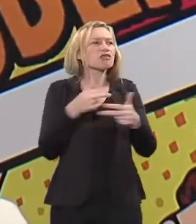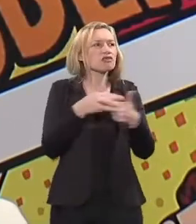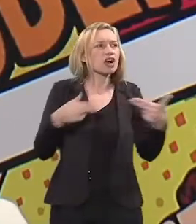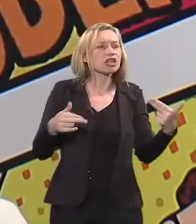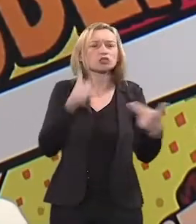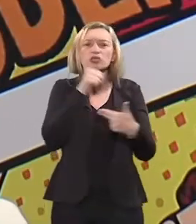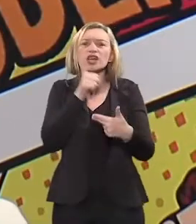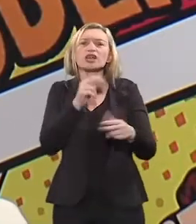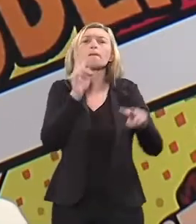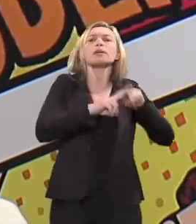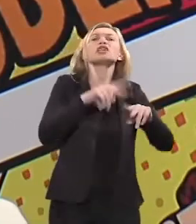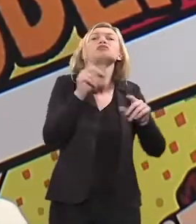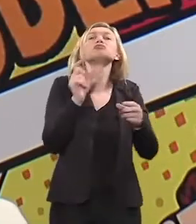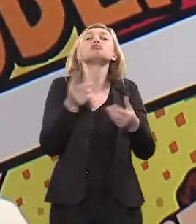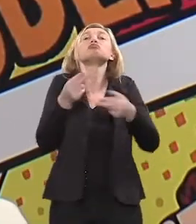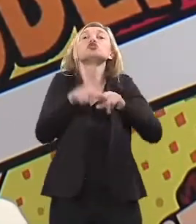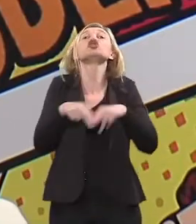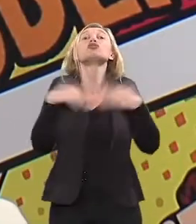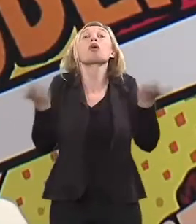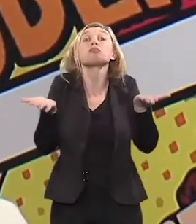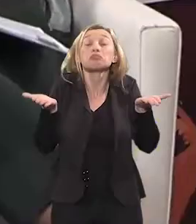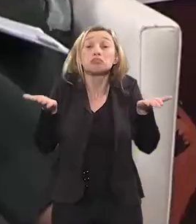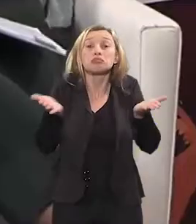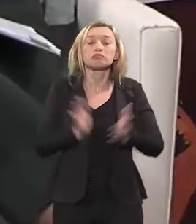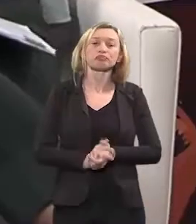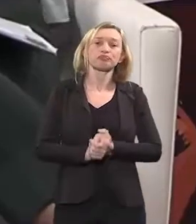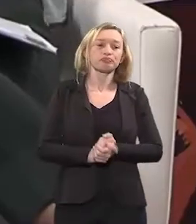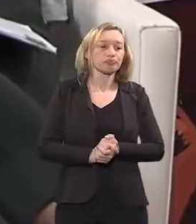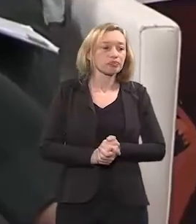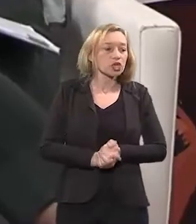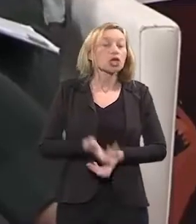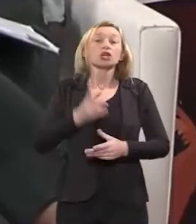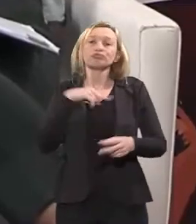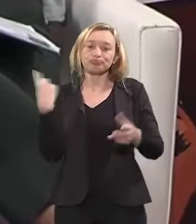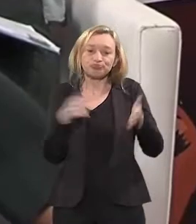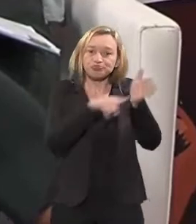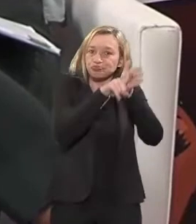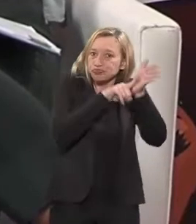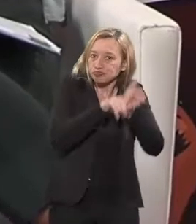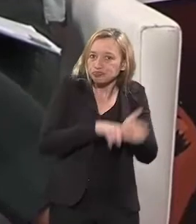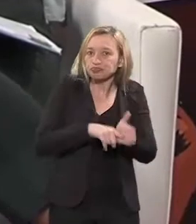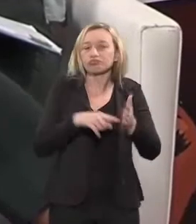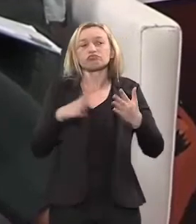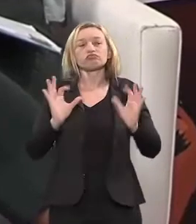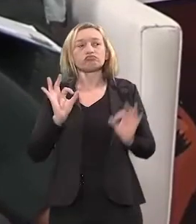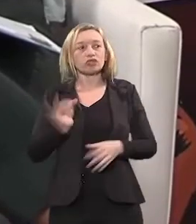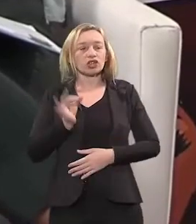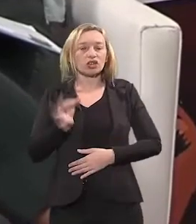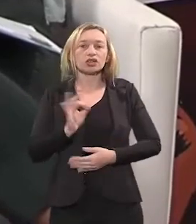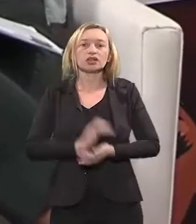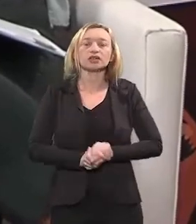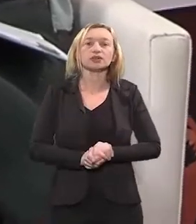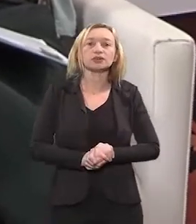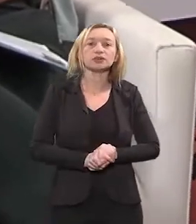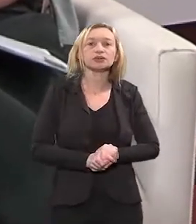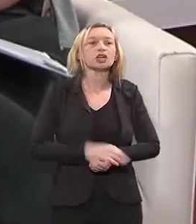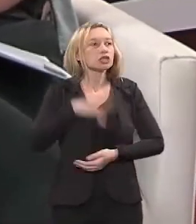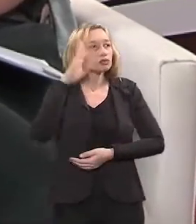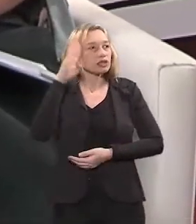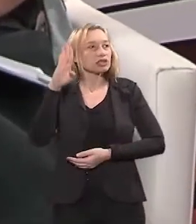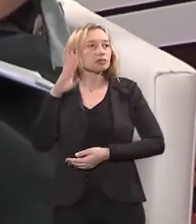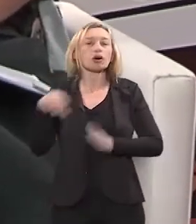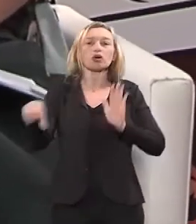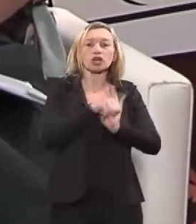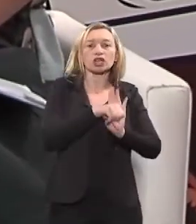a maioria dos casos, elas são presas por quê, doutora? Olha, na nossa pesquisa ficou claro que